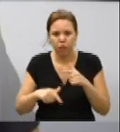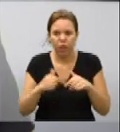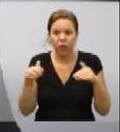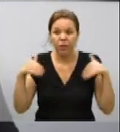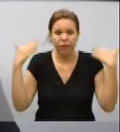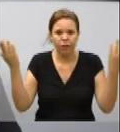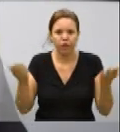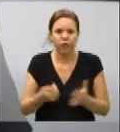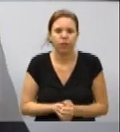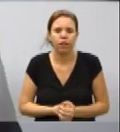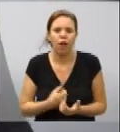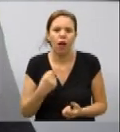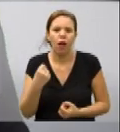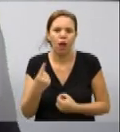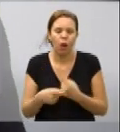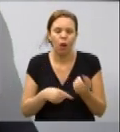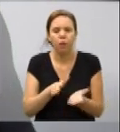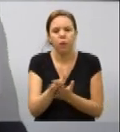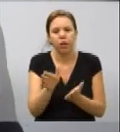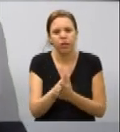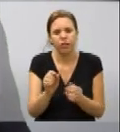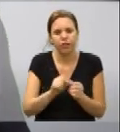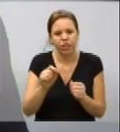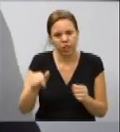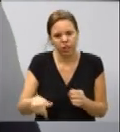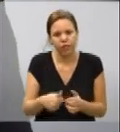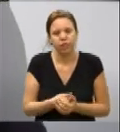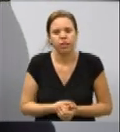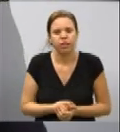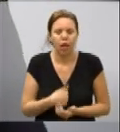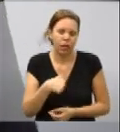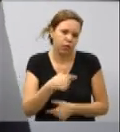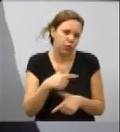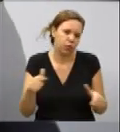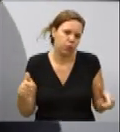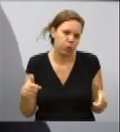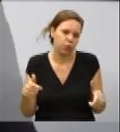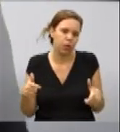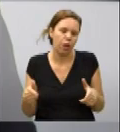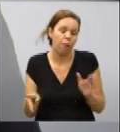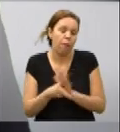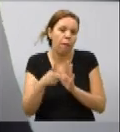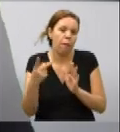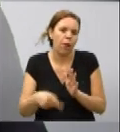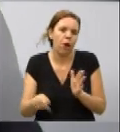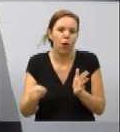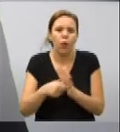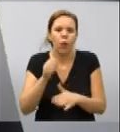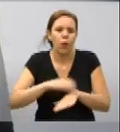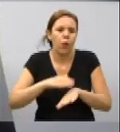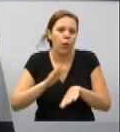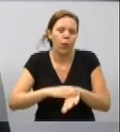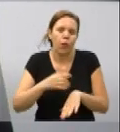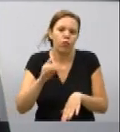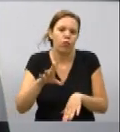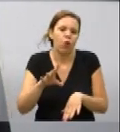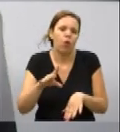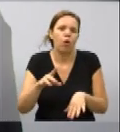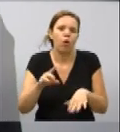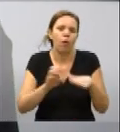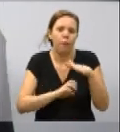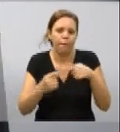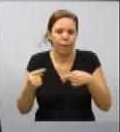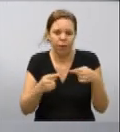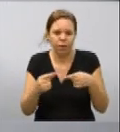fora, algumas publicações são feitas aqui, mas aqui não existe um editorial, assim, não existe esse tipo de mercado desse tipo. Vou